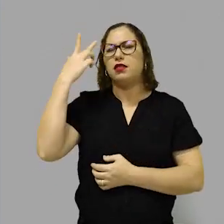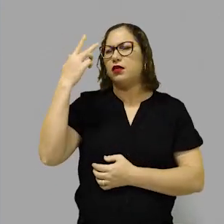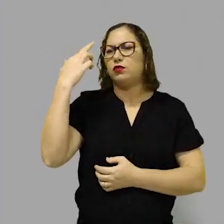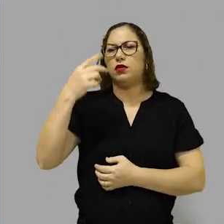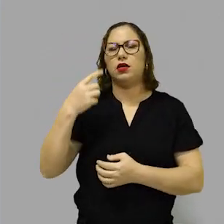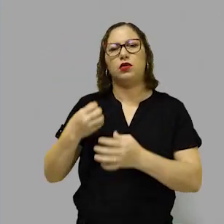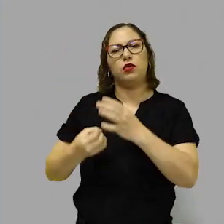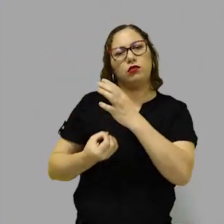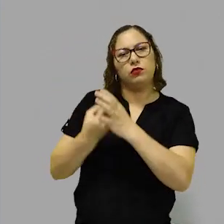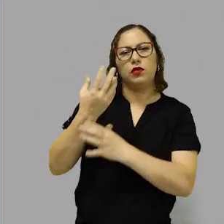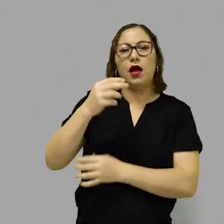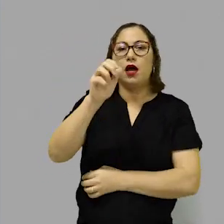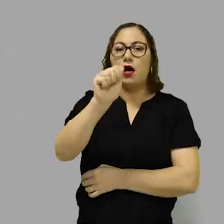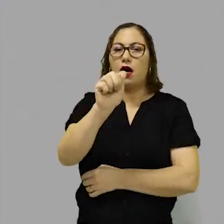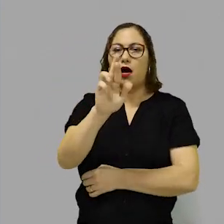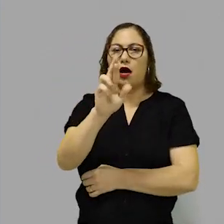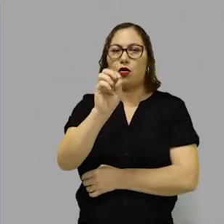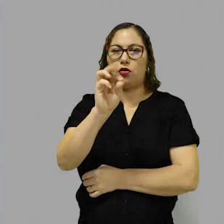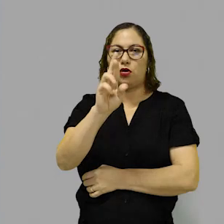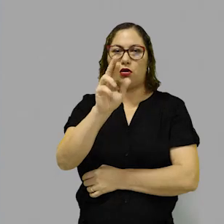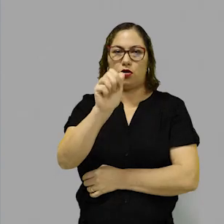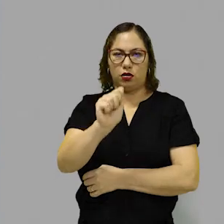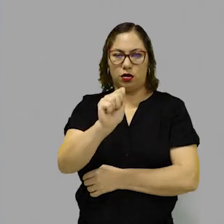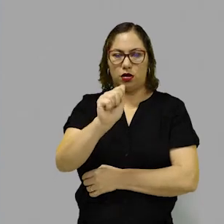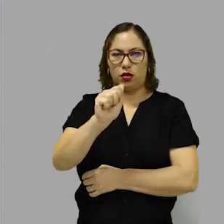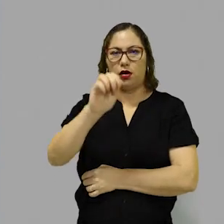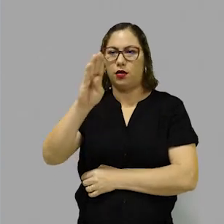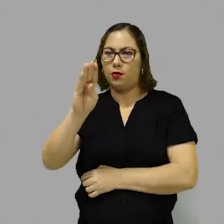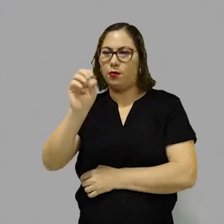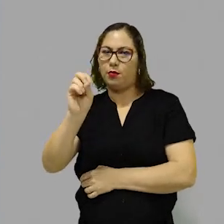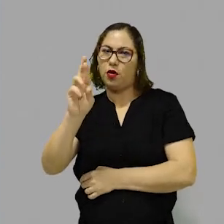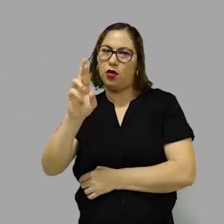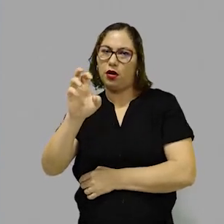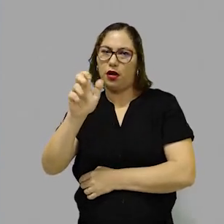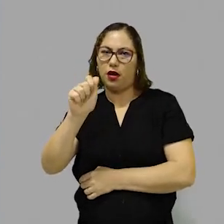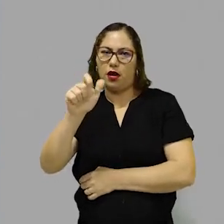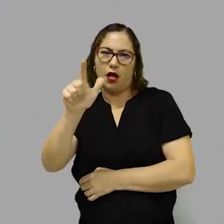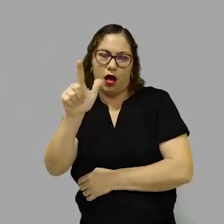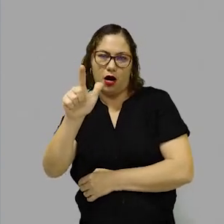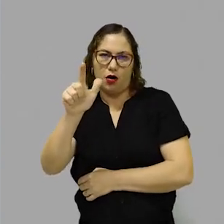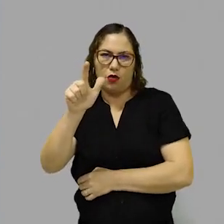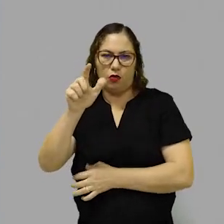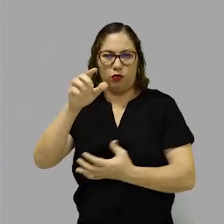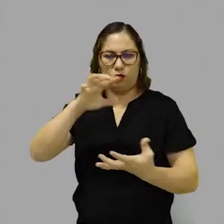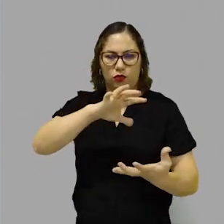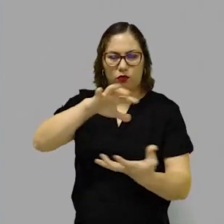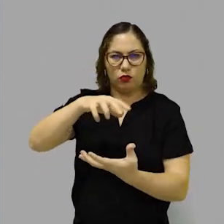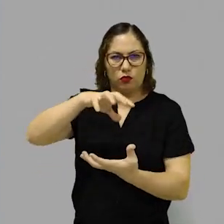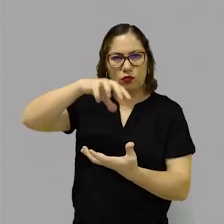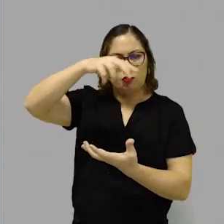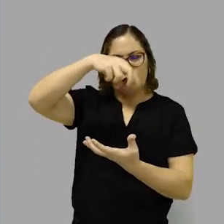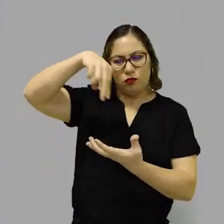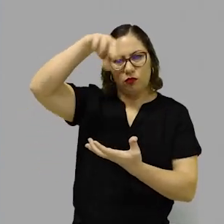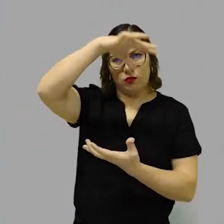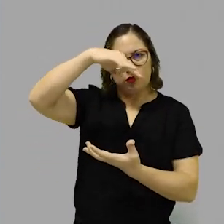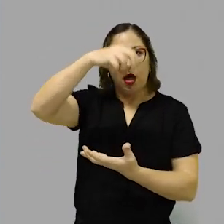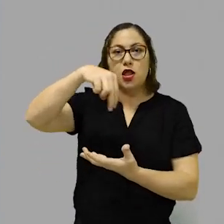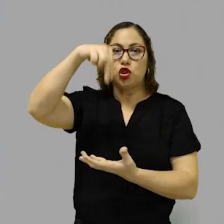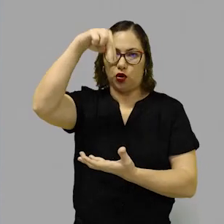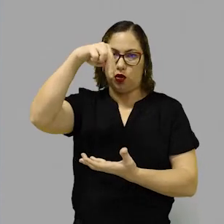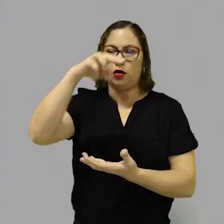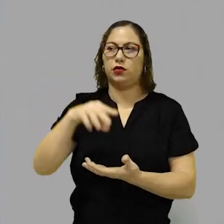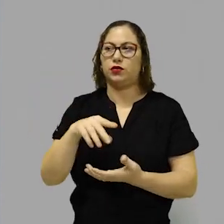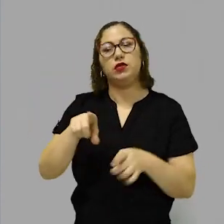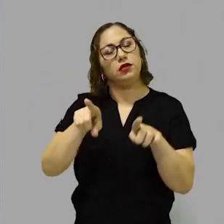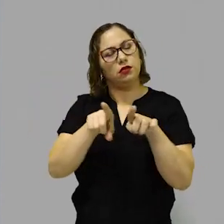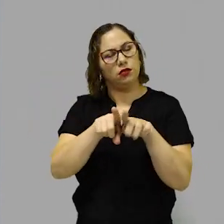ocorre lá no Polo Norte. Então, façam logo a associação. A aurora boreal ocorre no Polo Norte, logo, o norte também